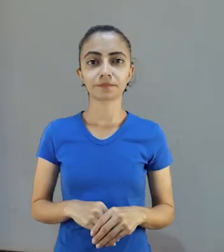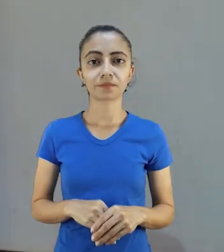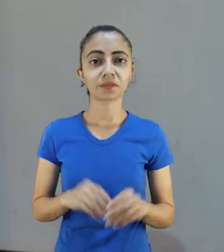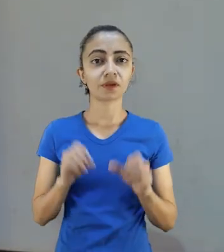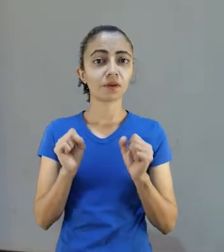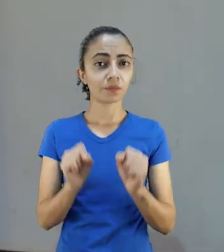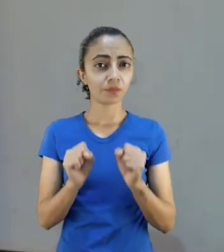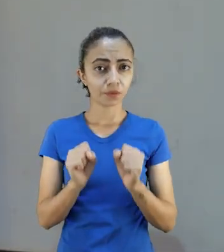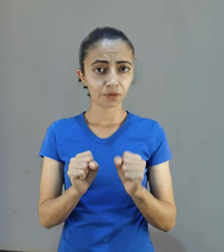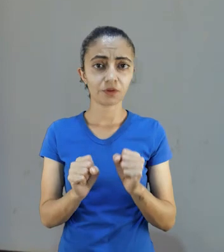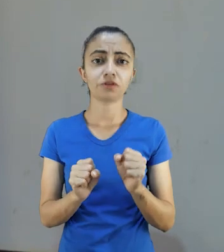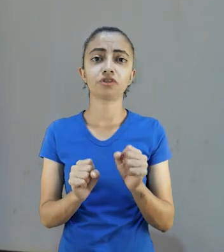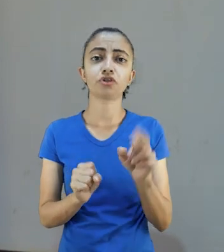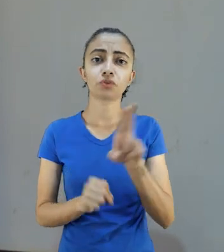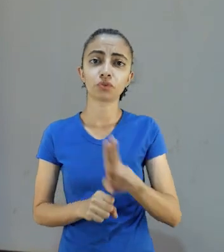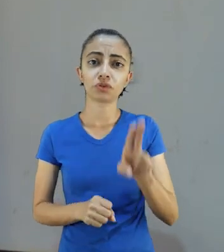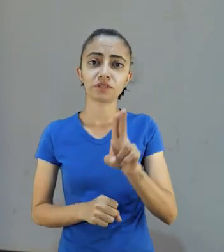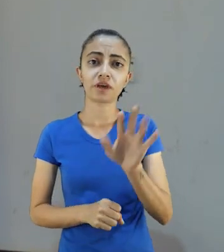Pode fazer de fita também.